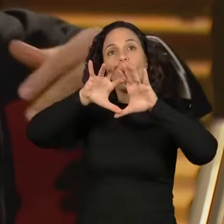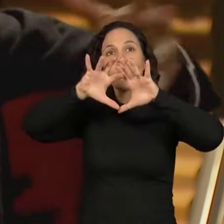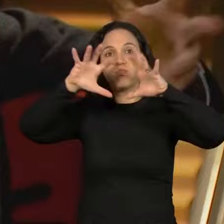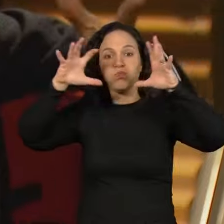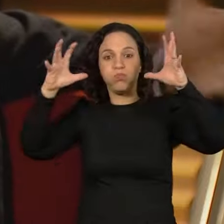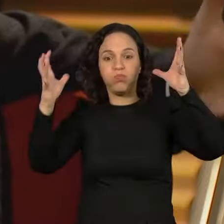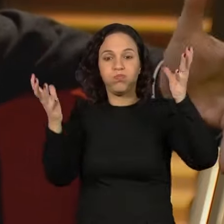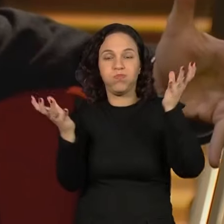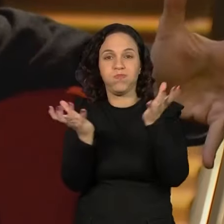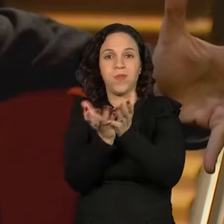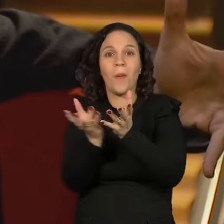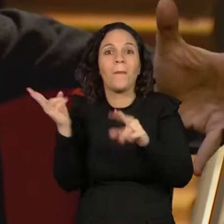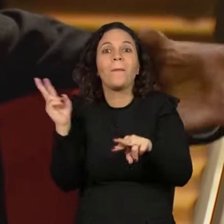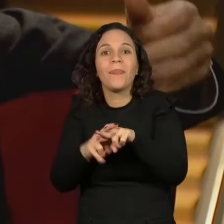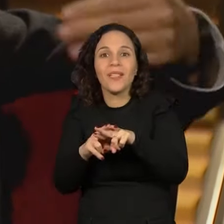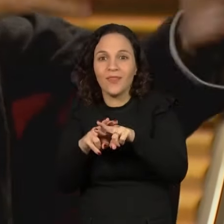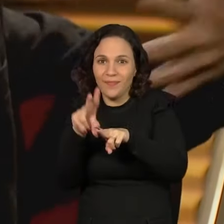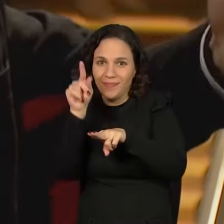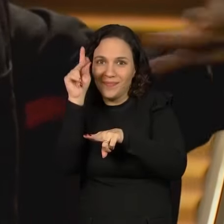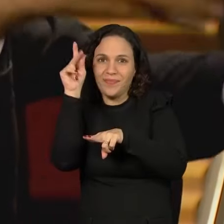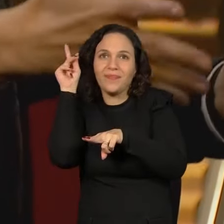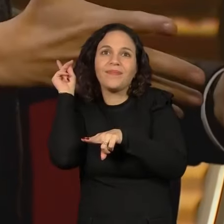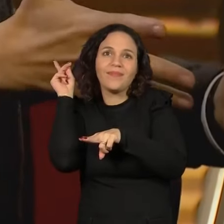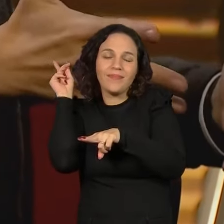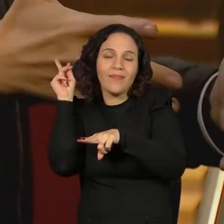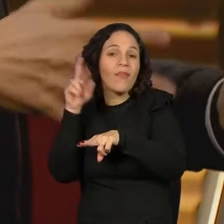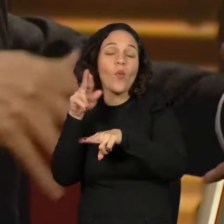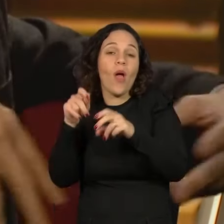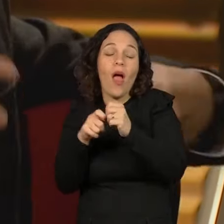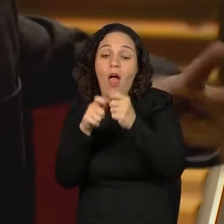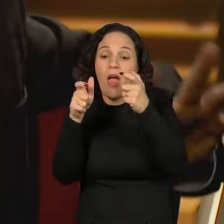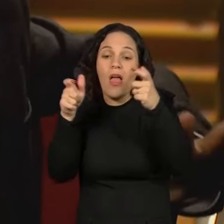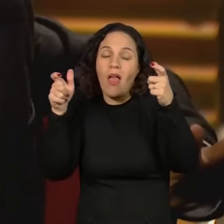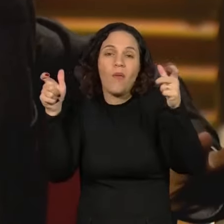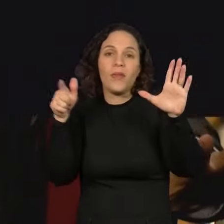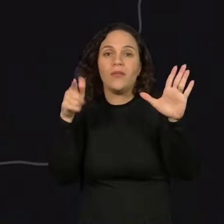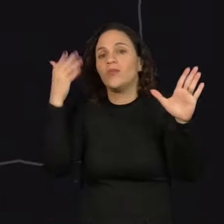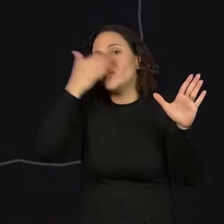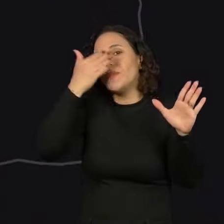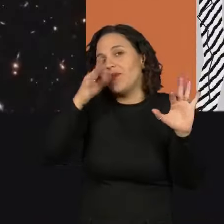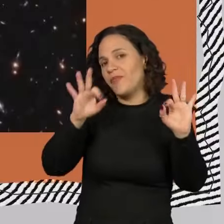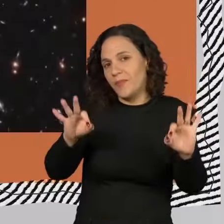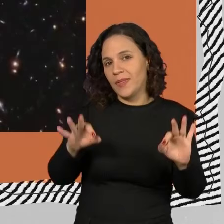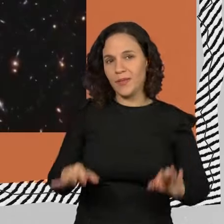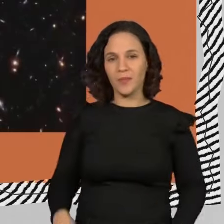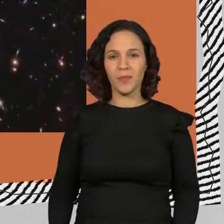saem não vê não é uma questão de aumentar a visibilidade não